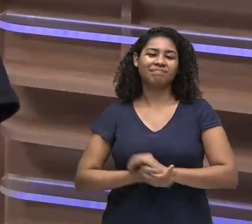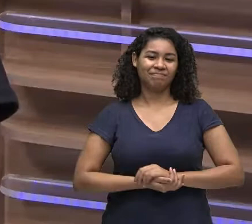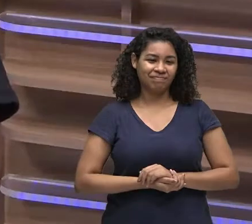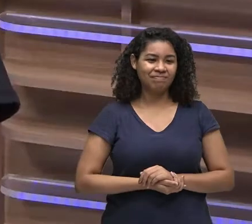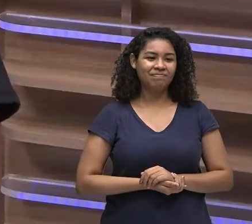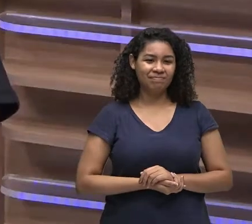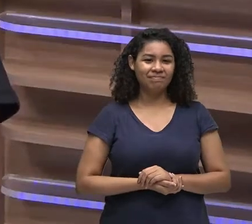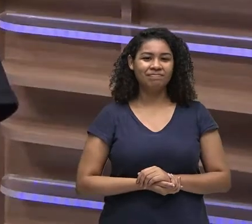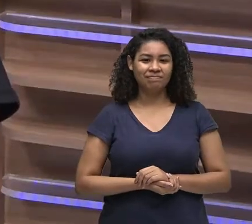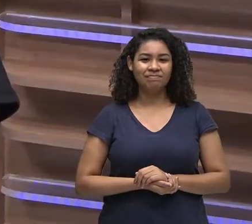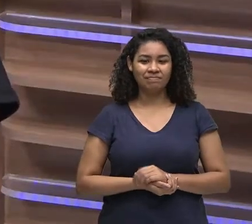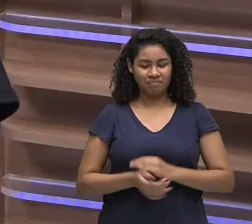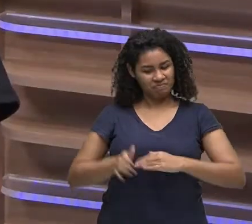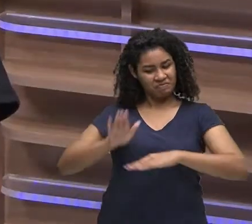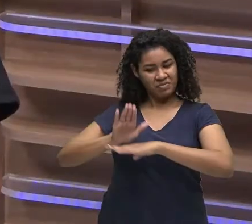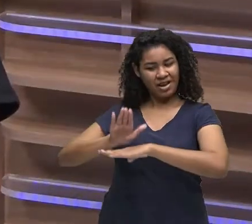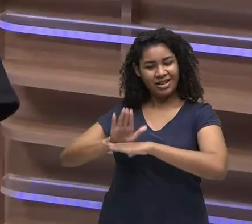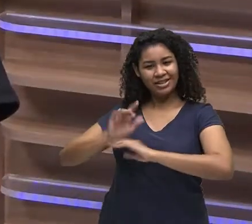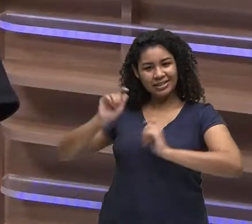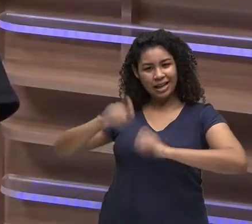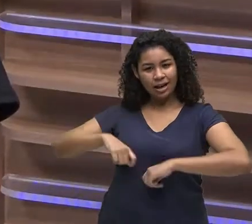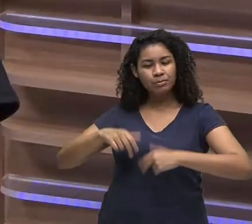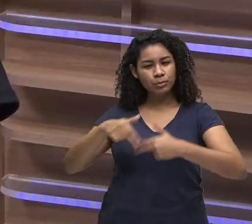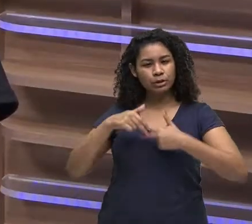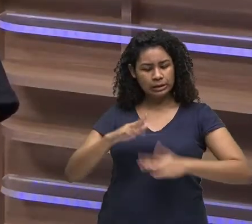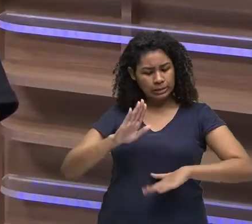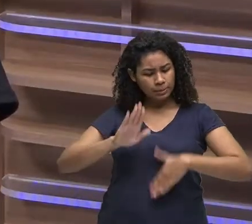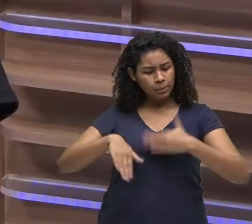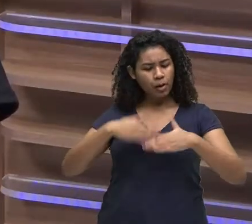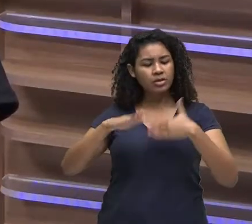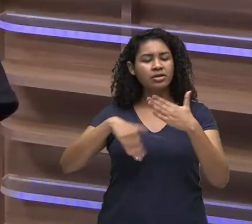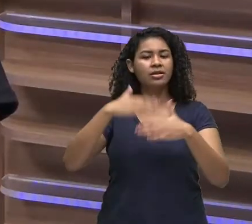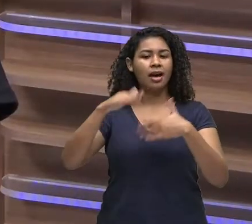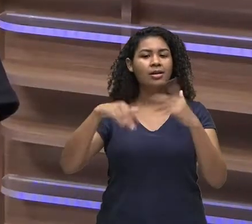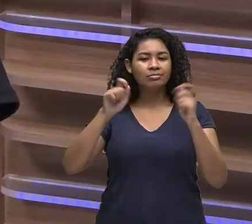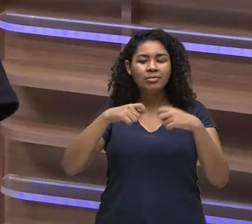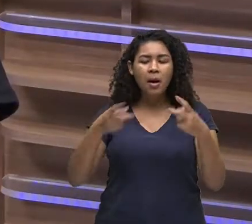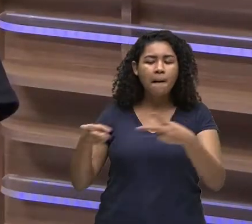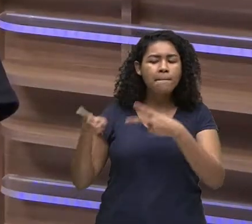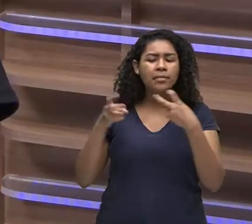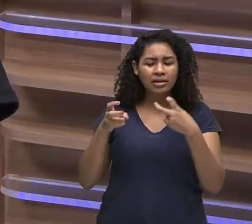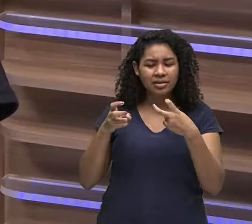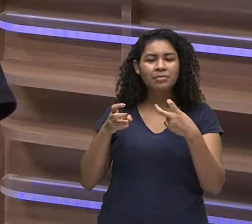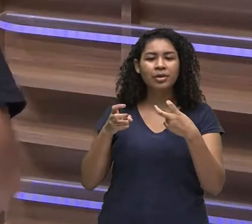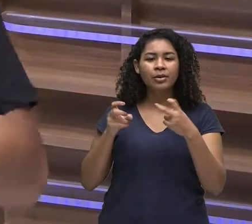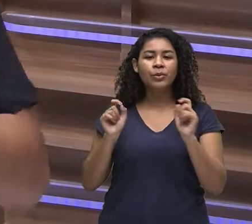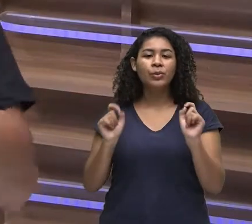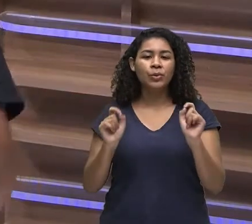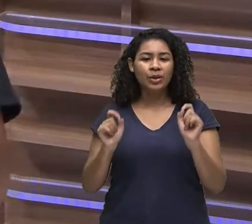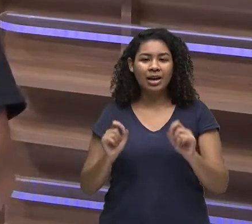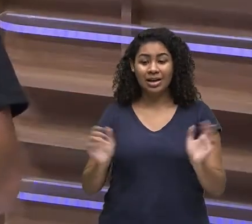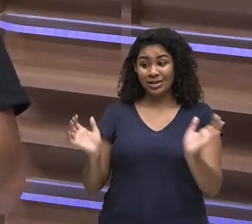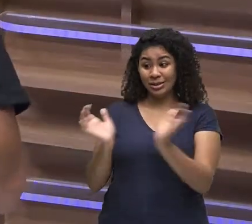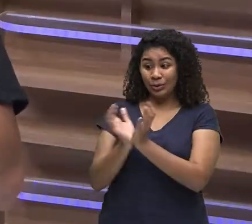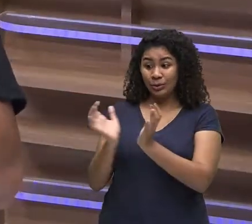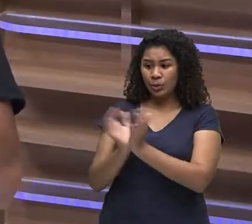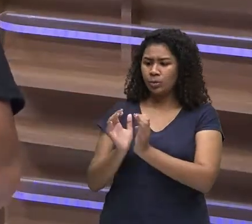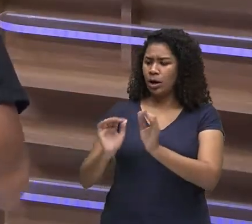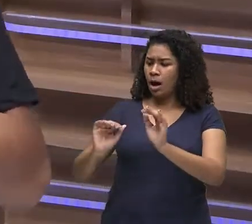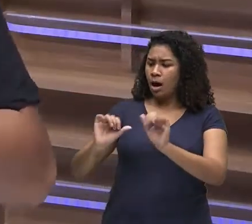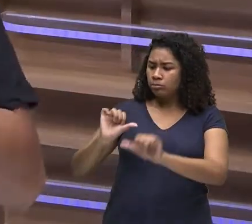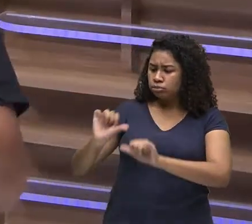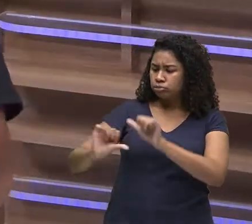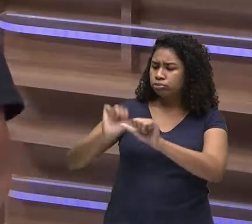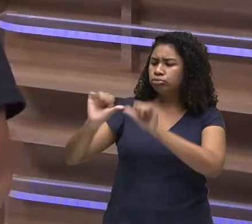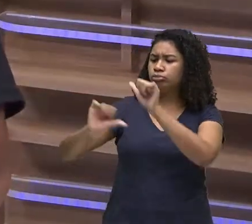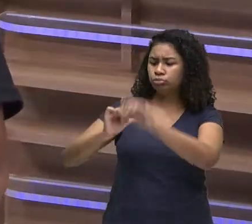vai ter ali nesse processo de formação, a gente vai poder perceber um grupo sendo moldado, um grupo